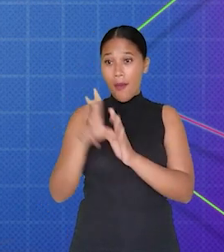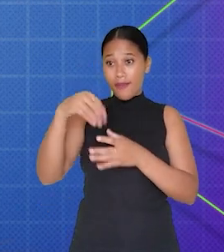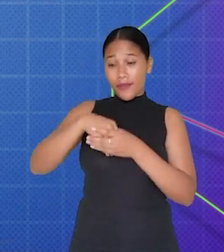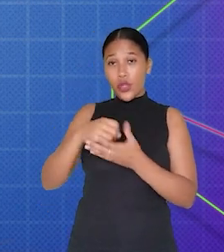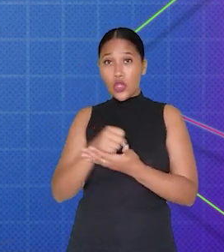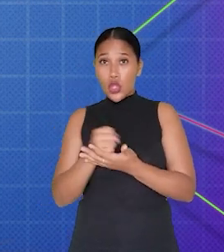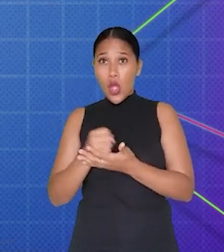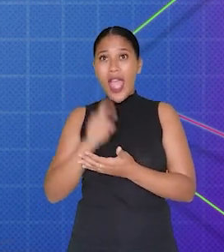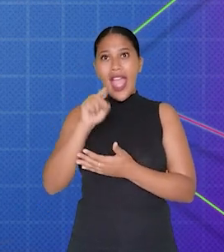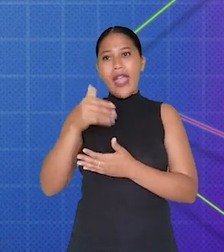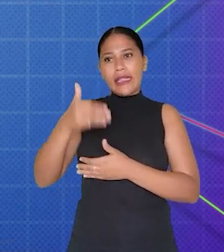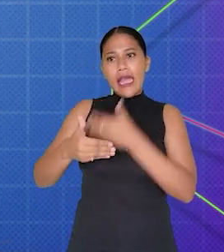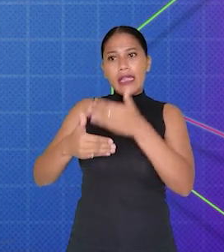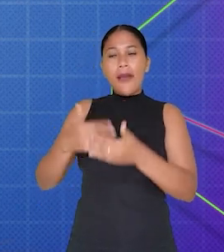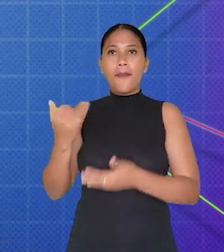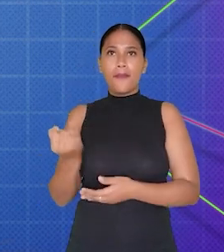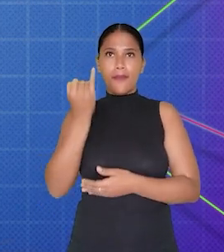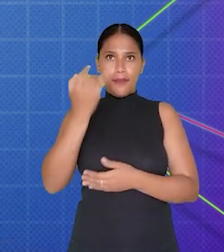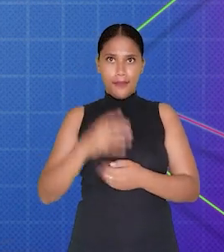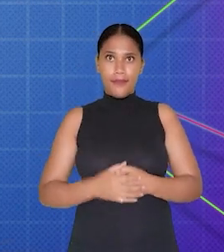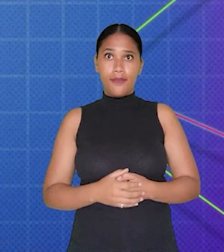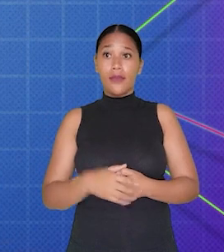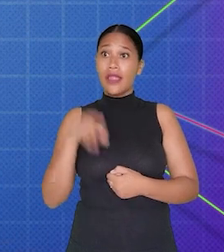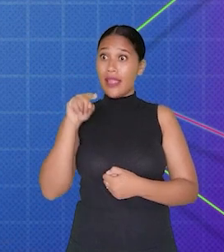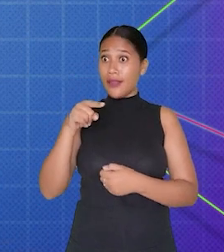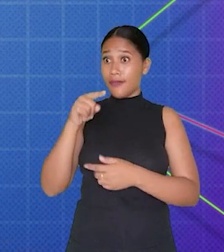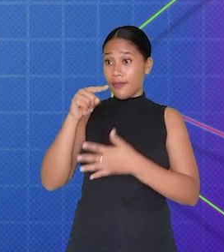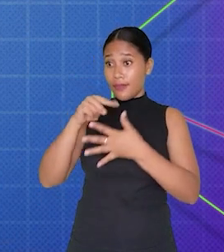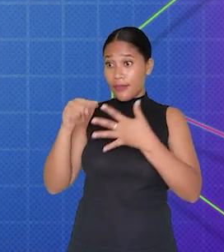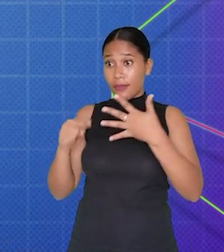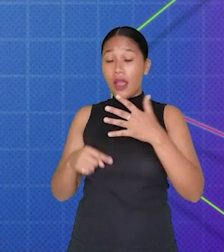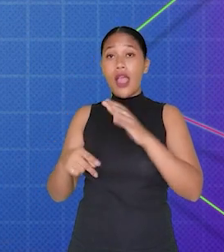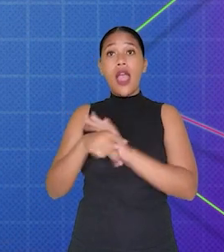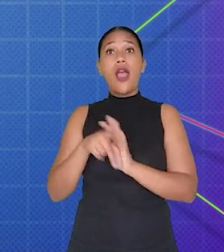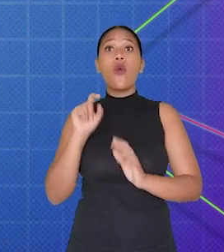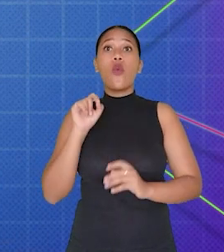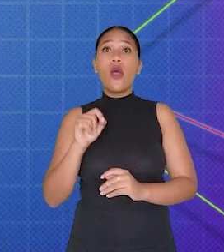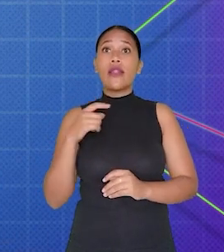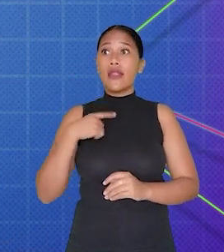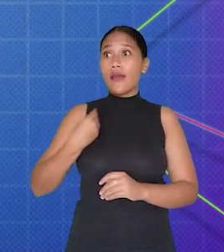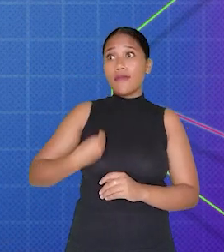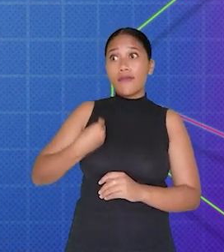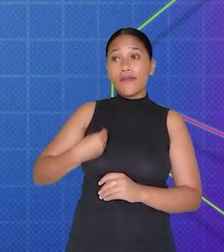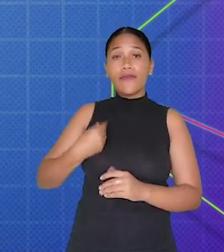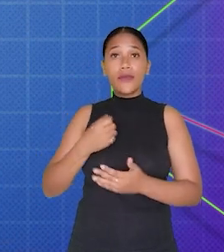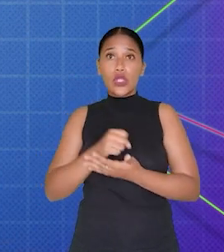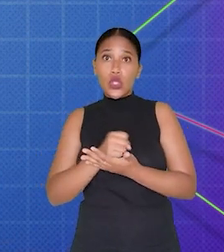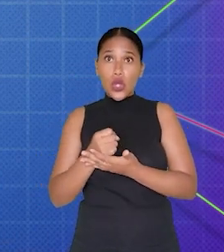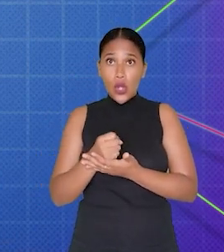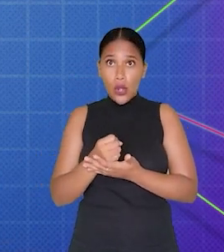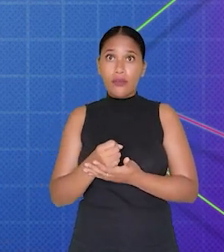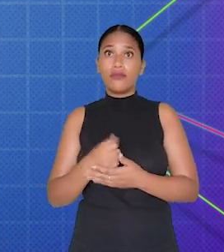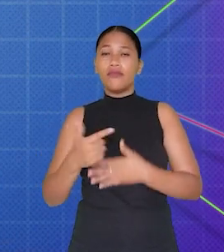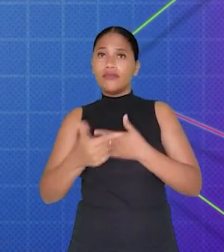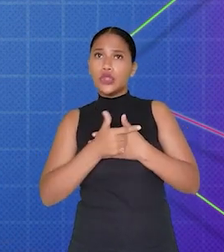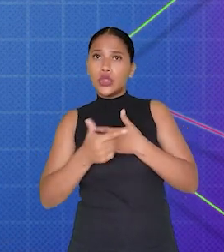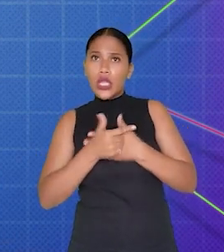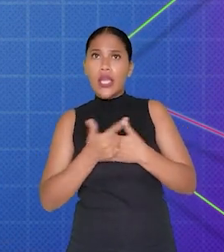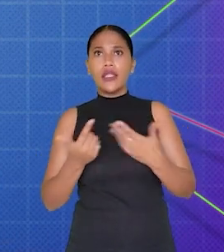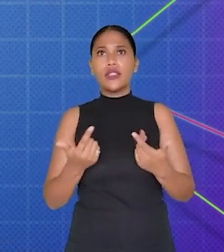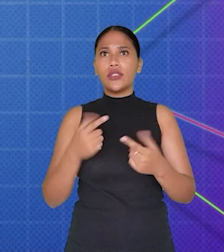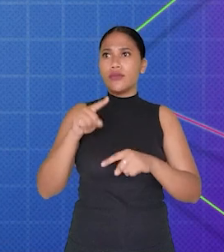principais elementos do jogo é uma etapa muito importante no design de um jogo. Os elementos do jogo são os elementos que compõem a jogabilidade,